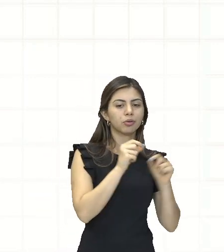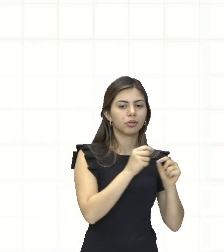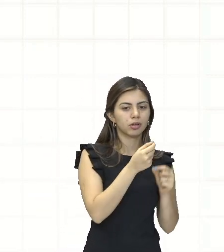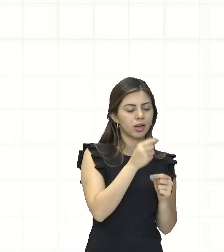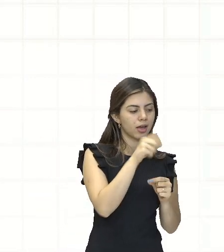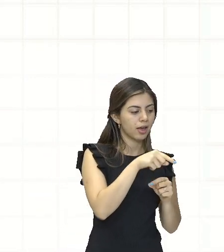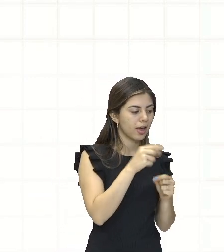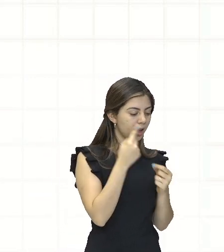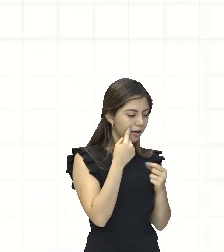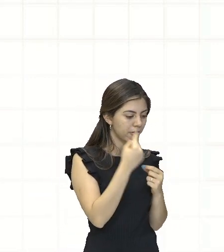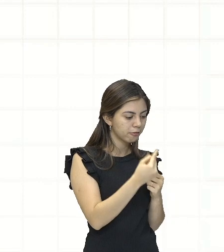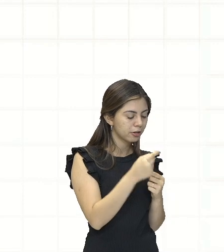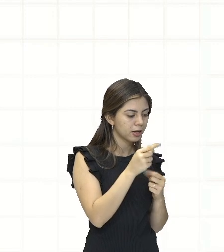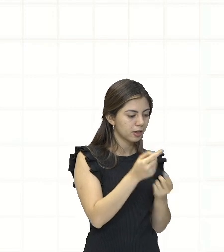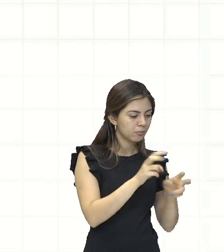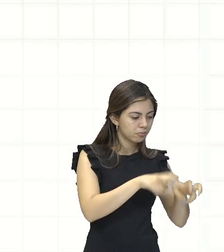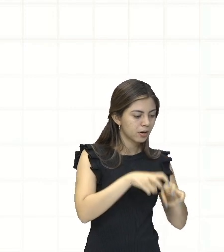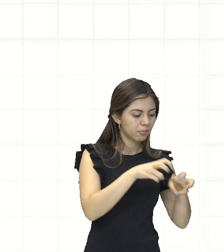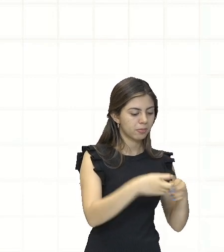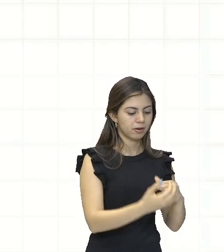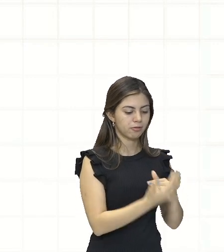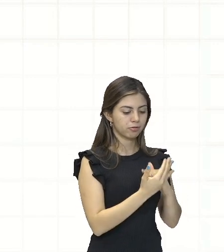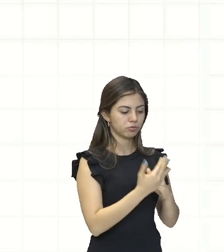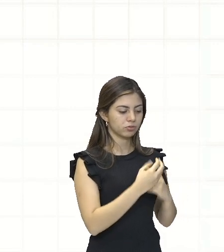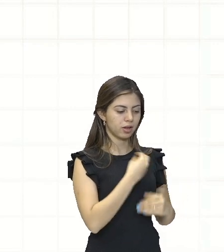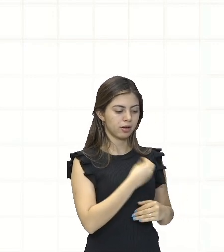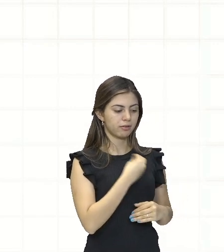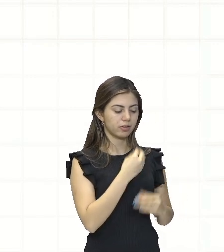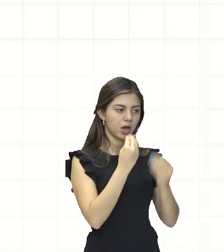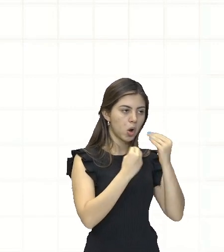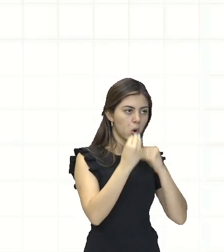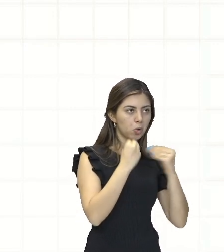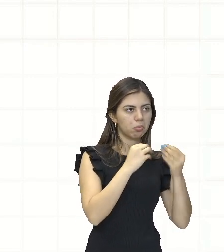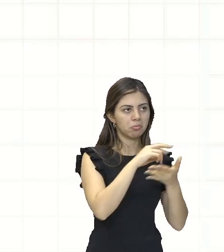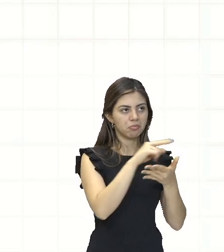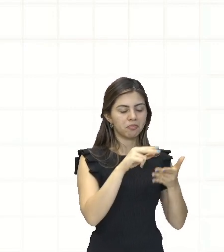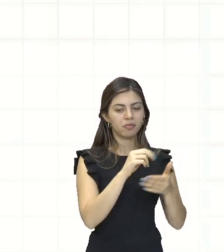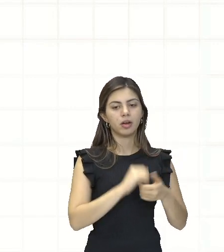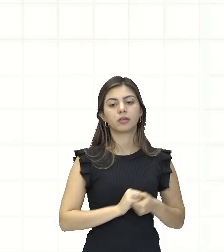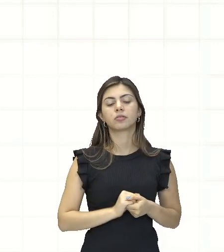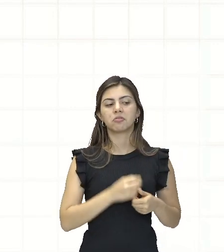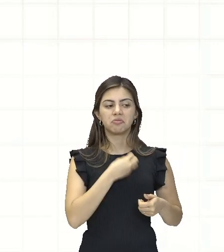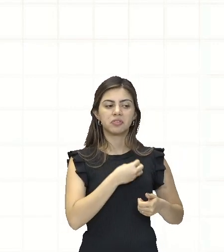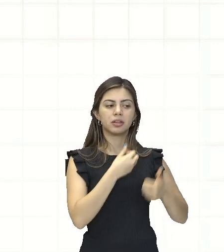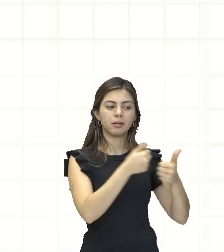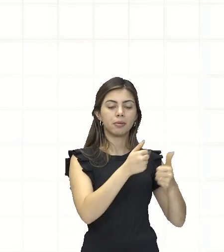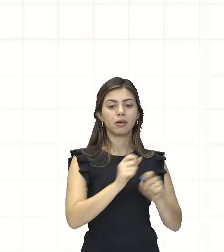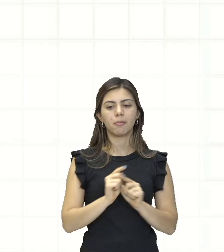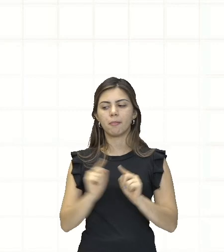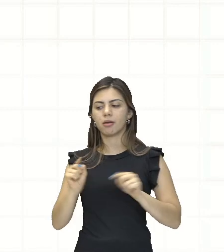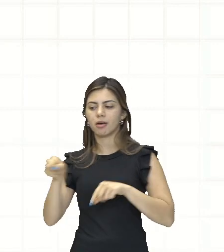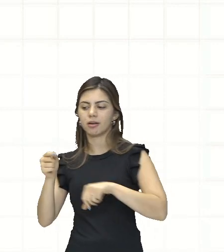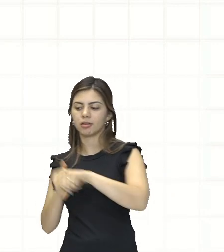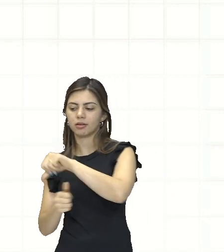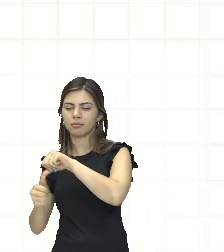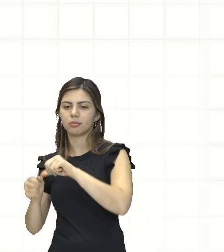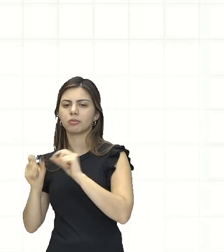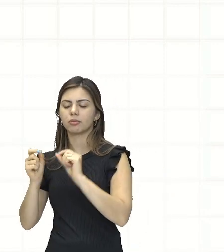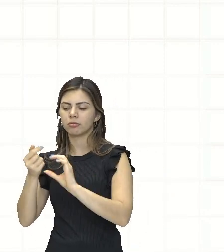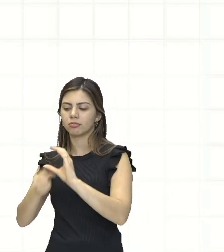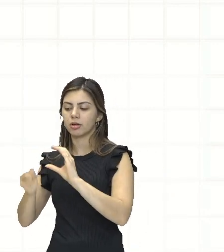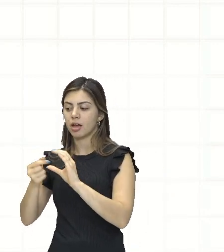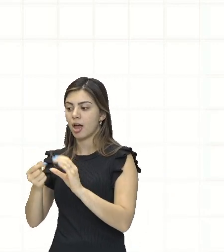é de subsistência, no capitalismo eles vão querer o quê? Acumular capital, ou seja, acumular dinheiro e